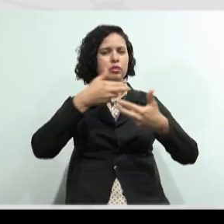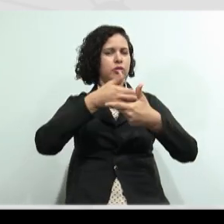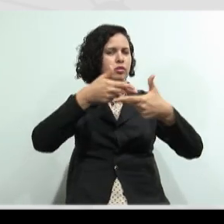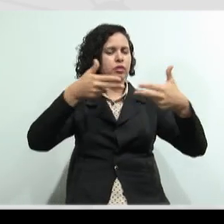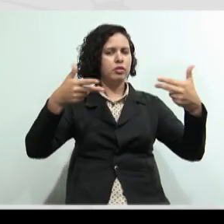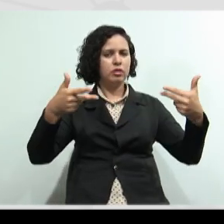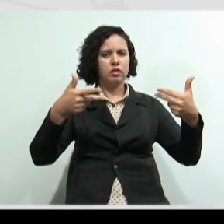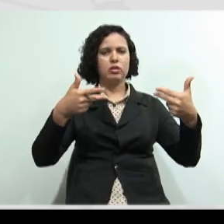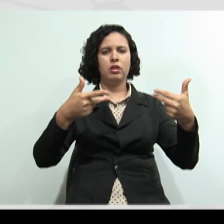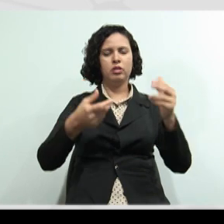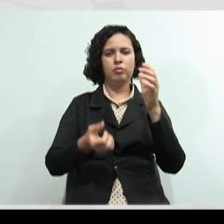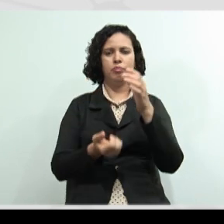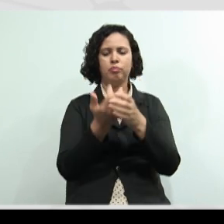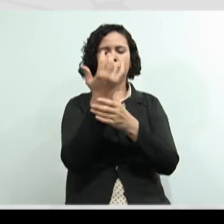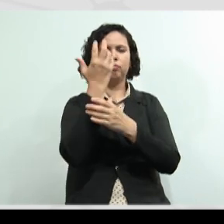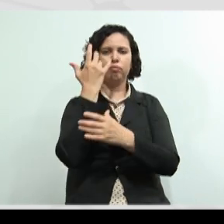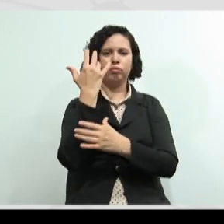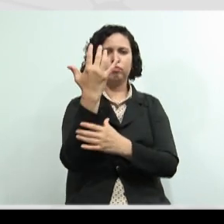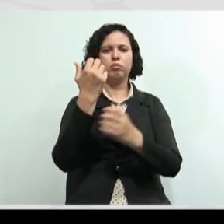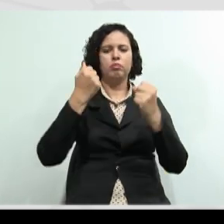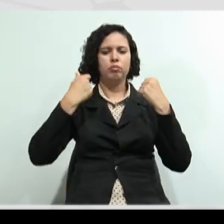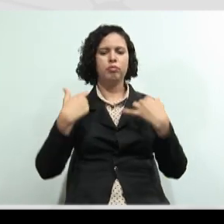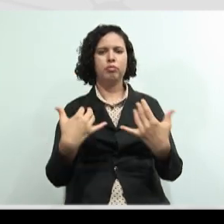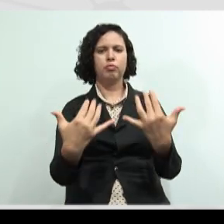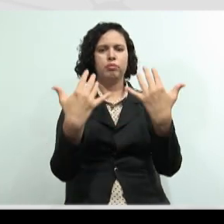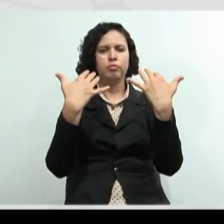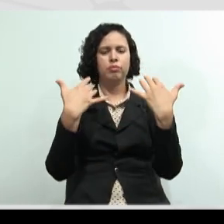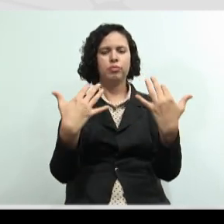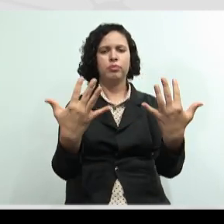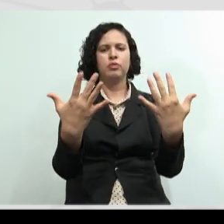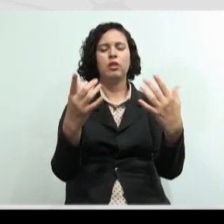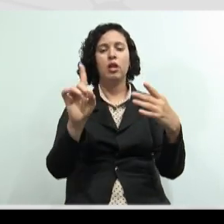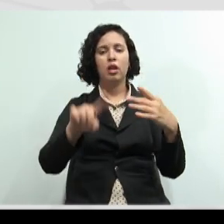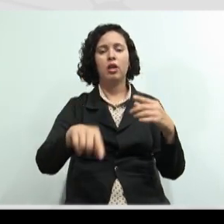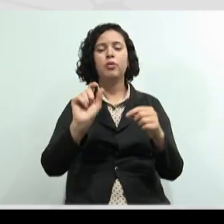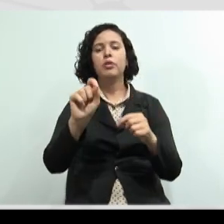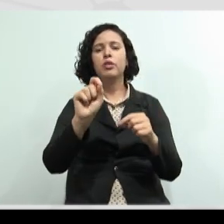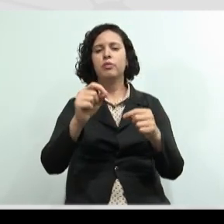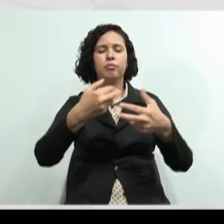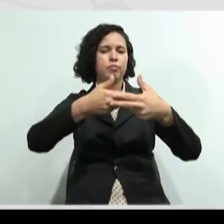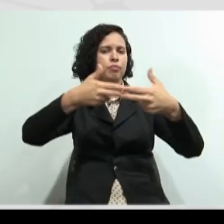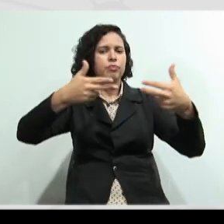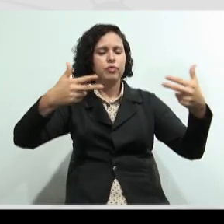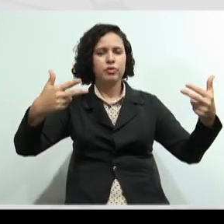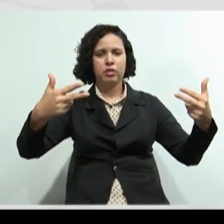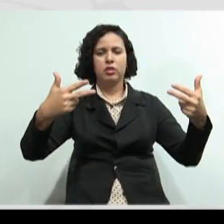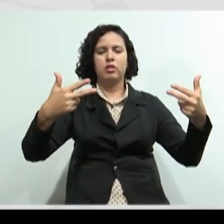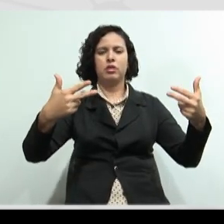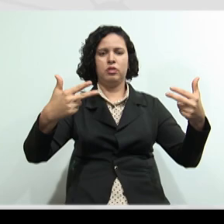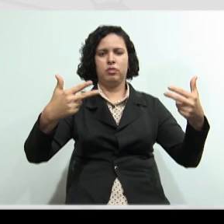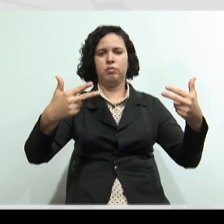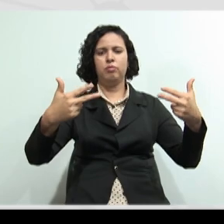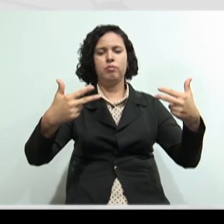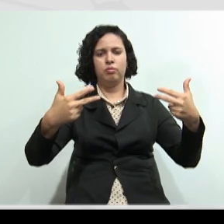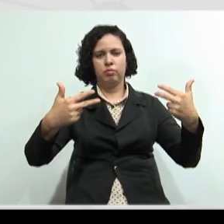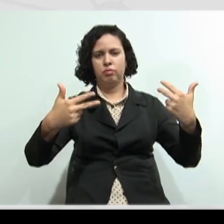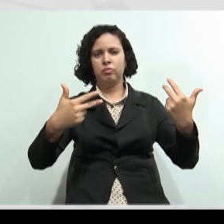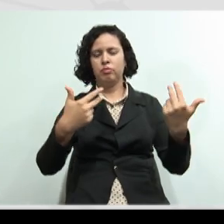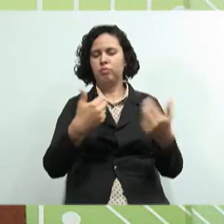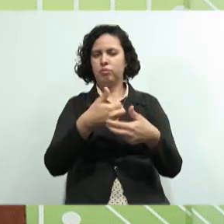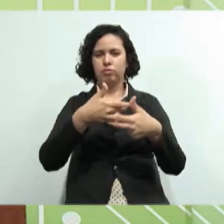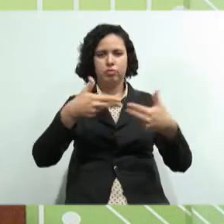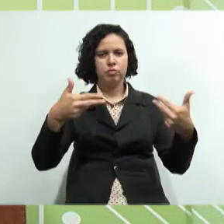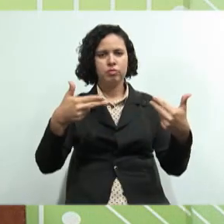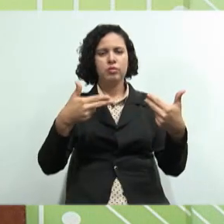estou dizendo de produzir várias culturas. Então não se trata normalmente de uma monocultura. Quando eu tenho